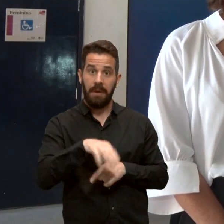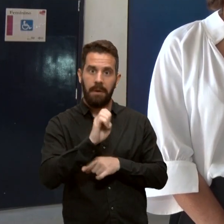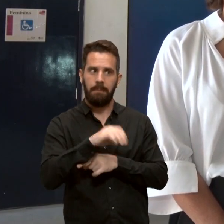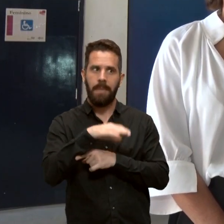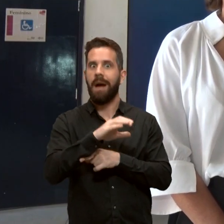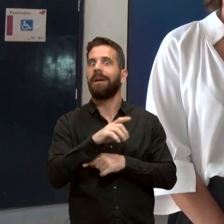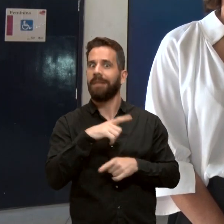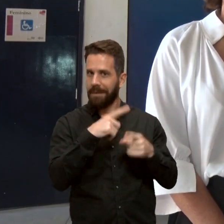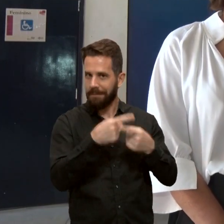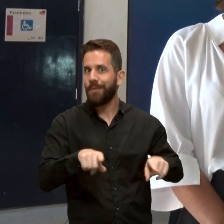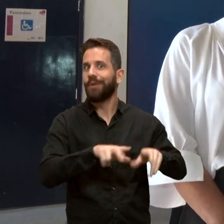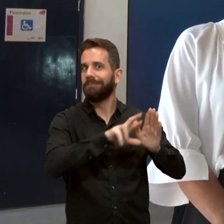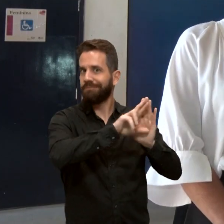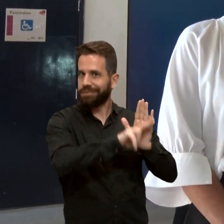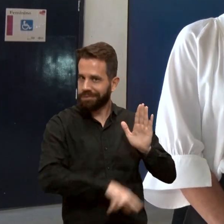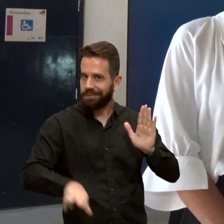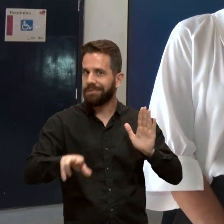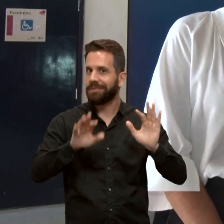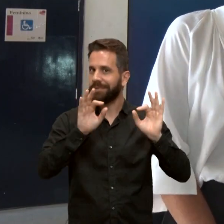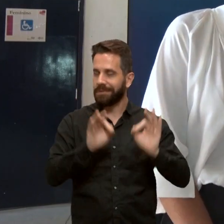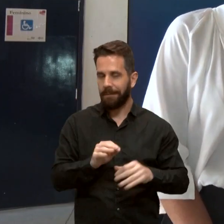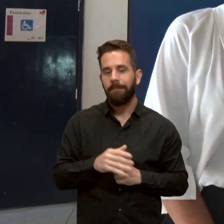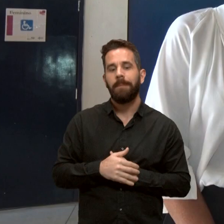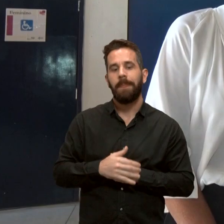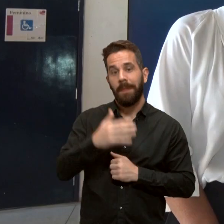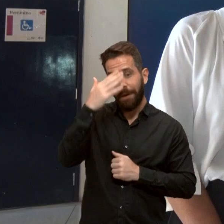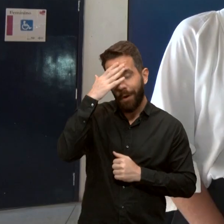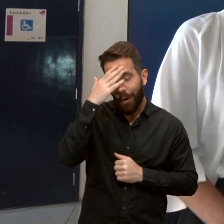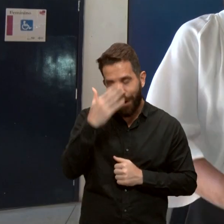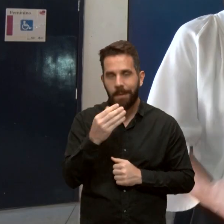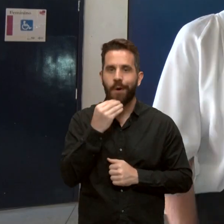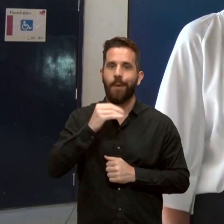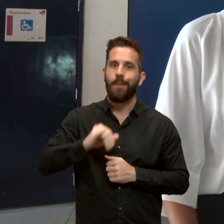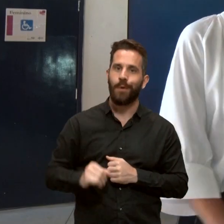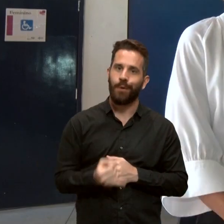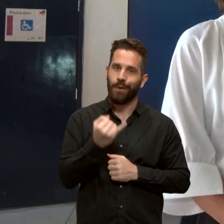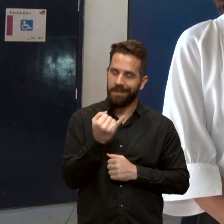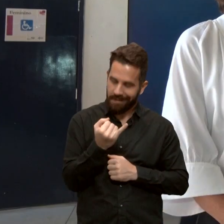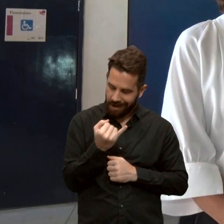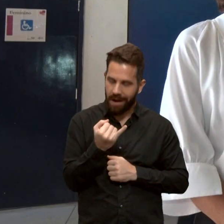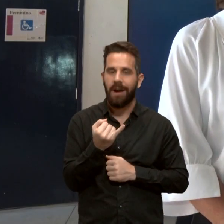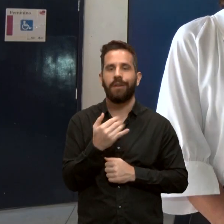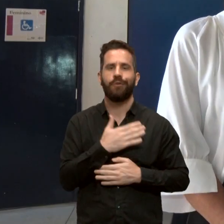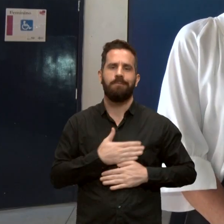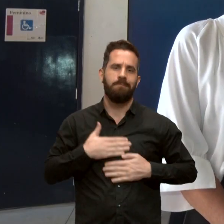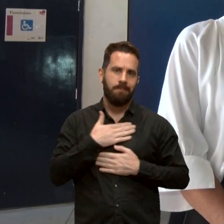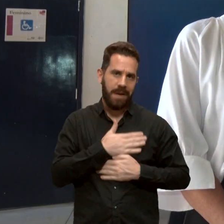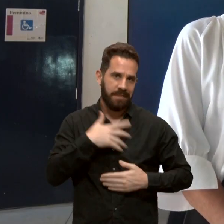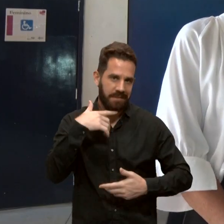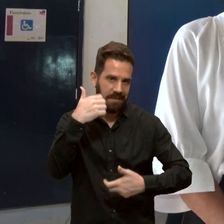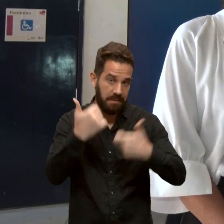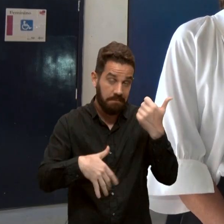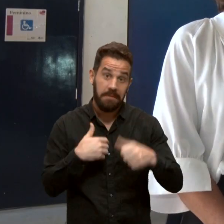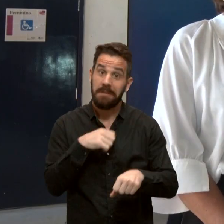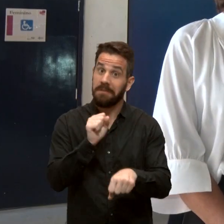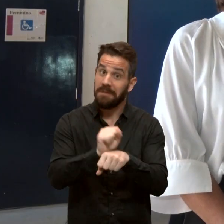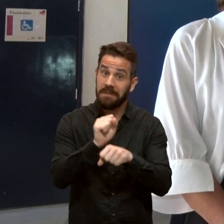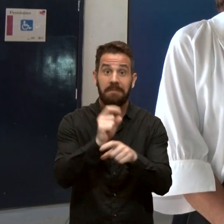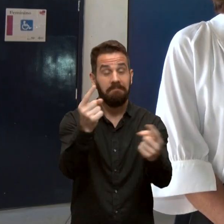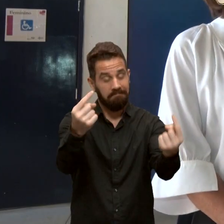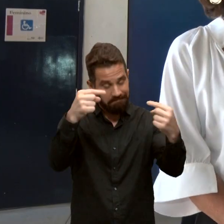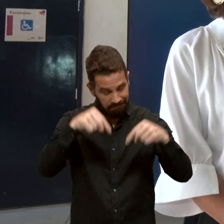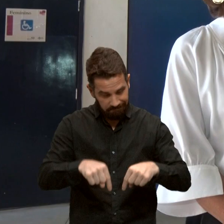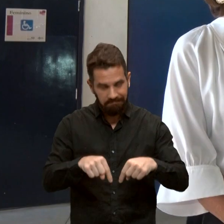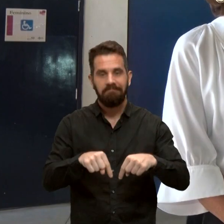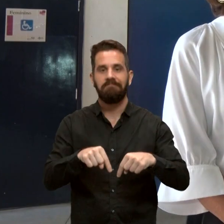faltando música mais não. Isso mesmo. Muito obrigada pela oportunidade. Foi um prazer falar com vocês. Aguardo vocês nos